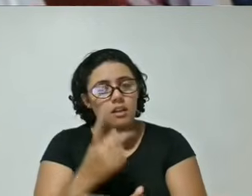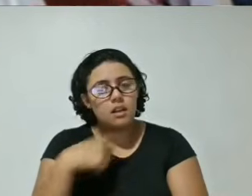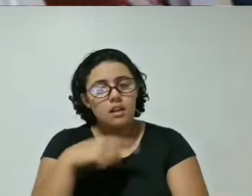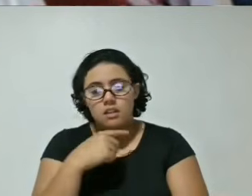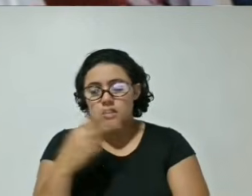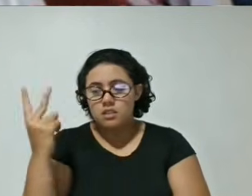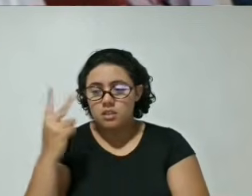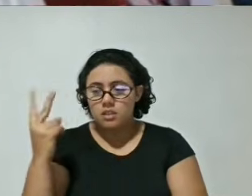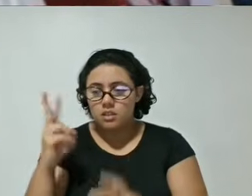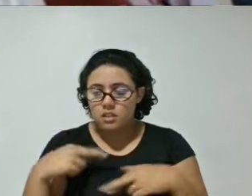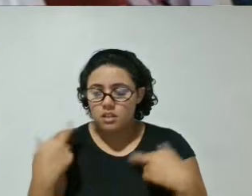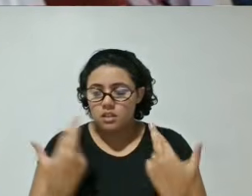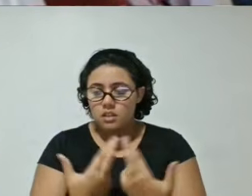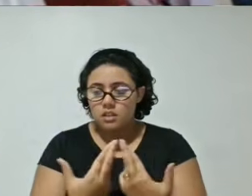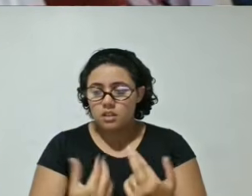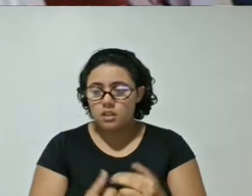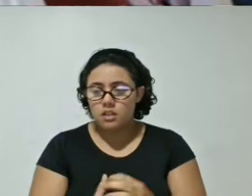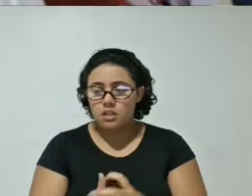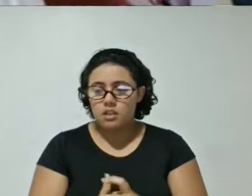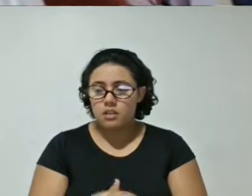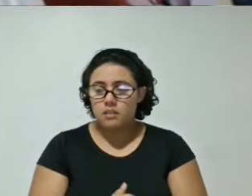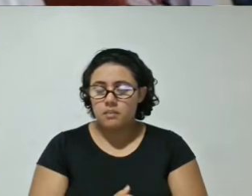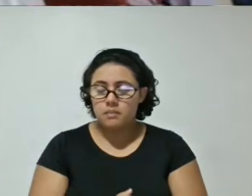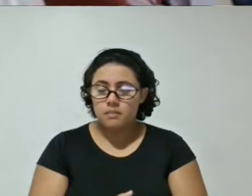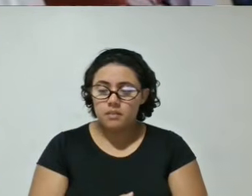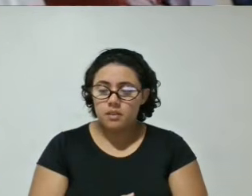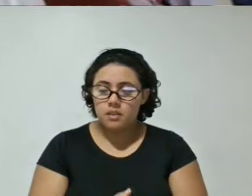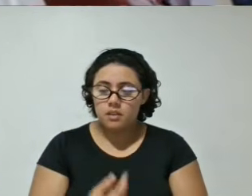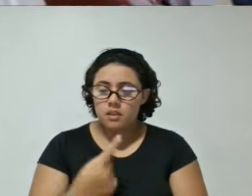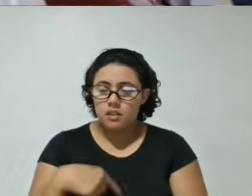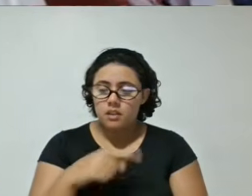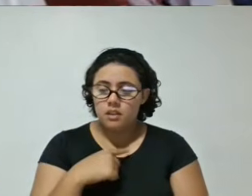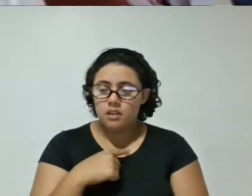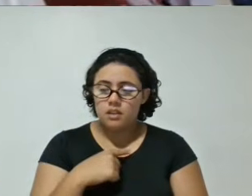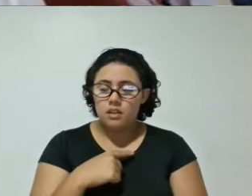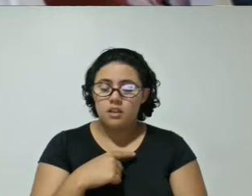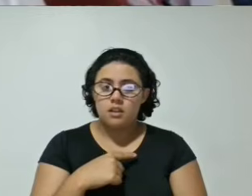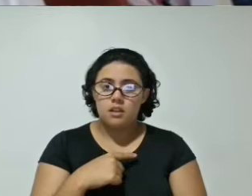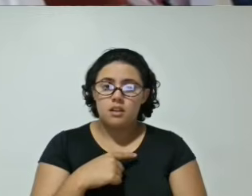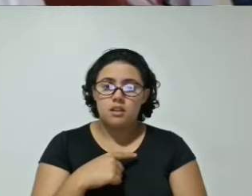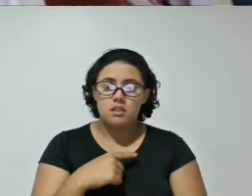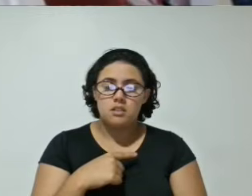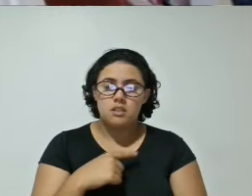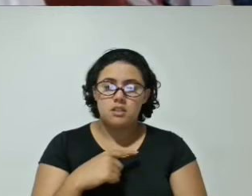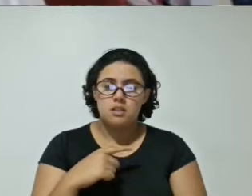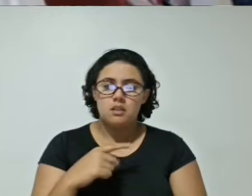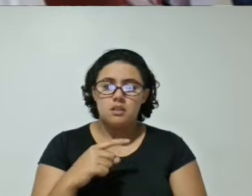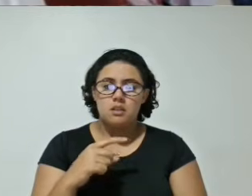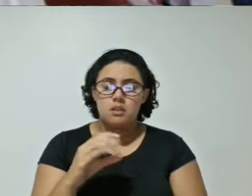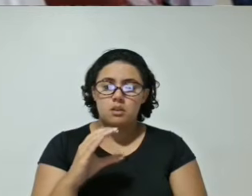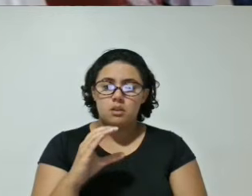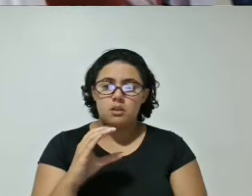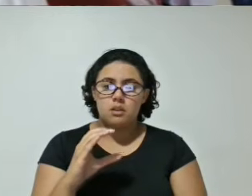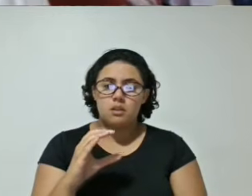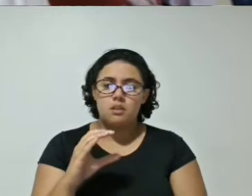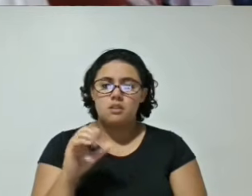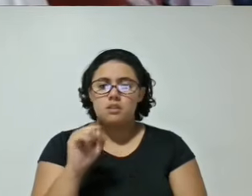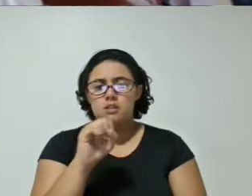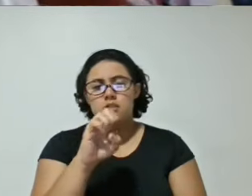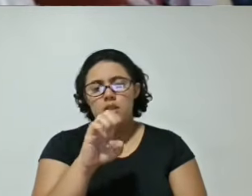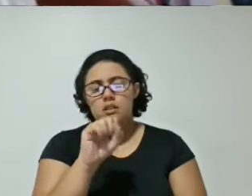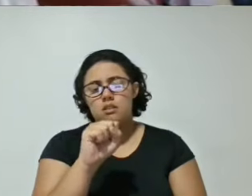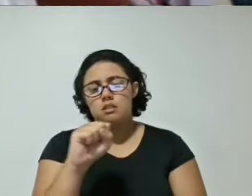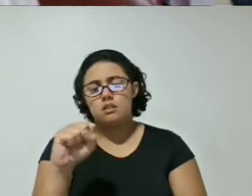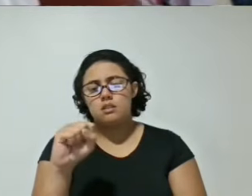reunião da nossa, que a gente está chamando de comissão mesmo, né? Dos nossos sessionários, das pessoas que... No último